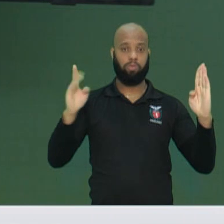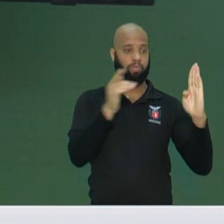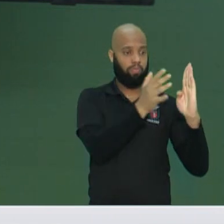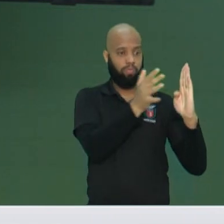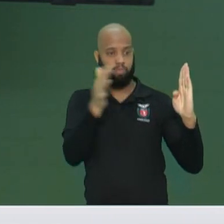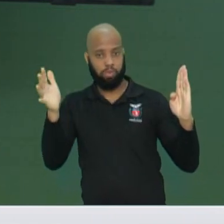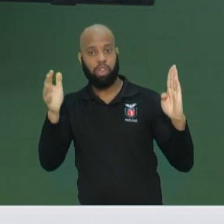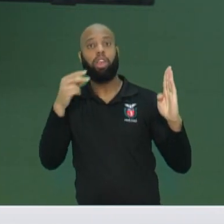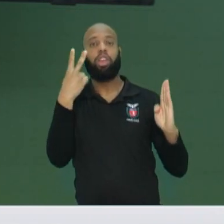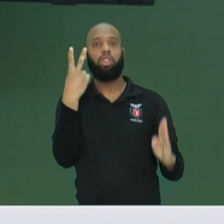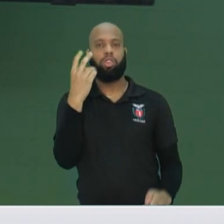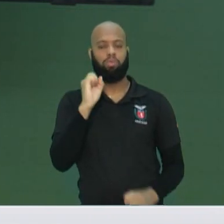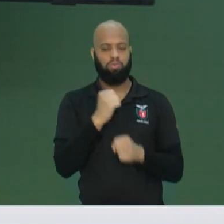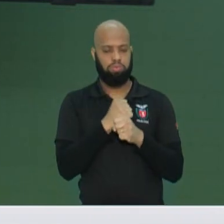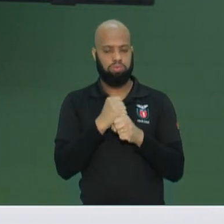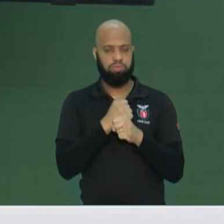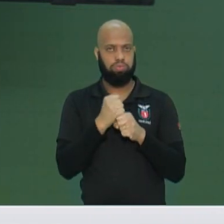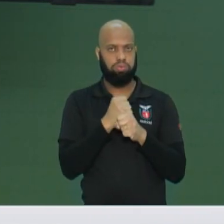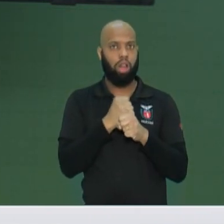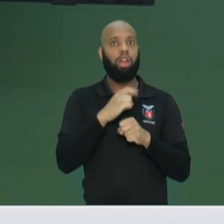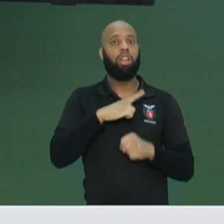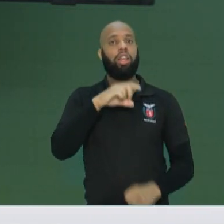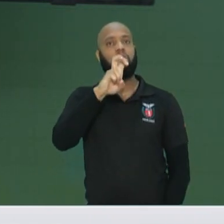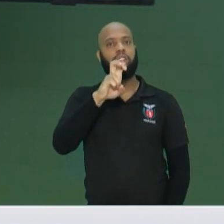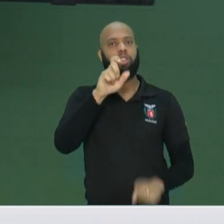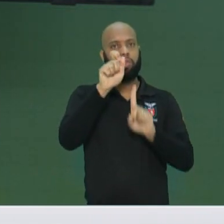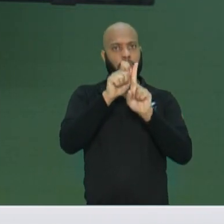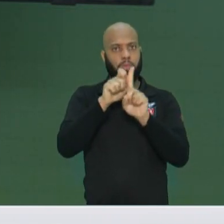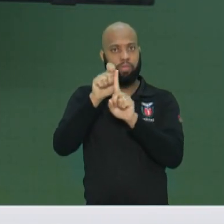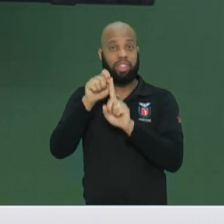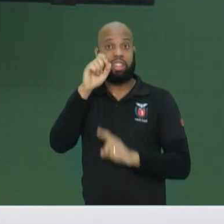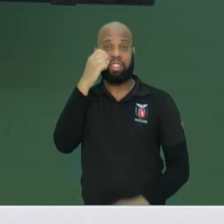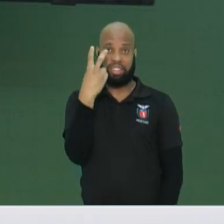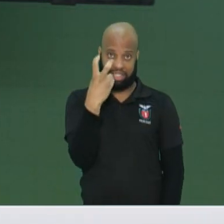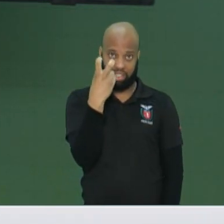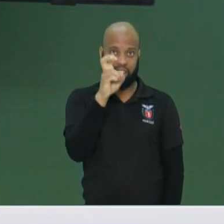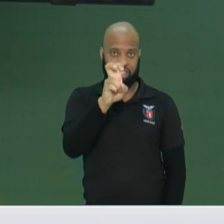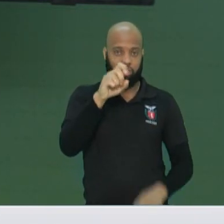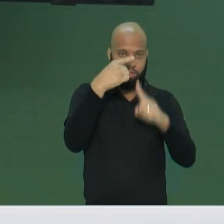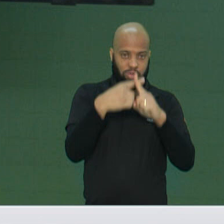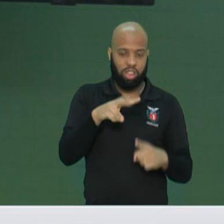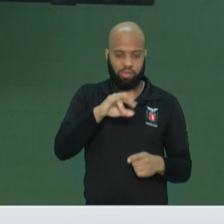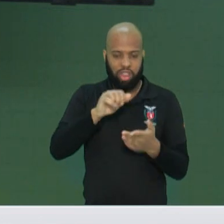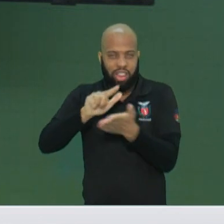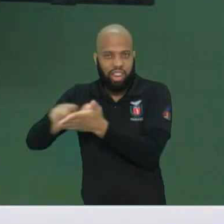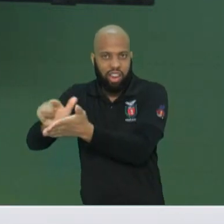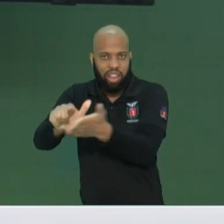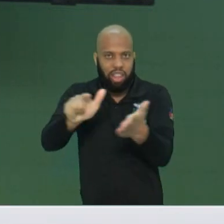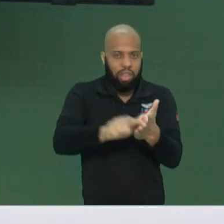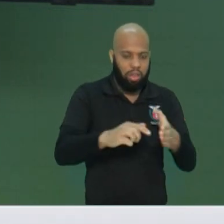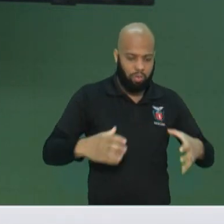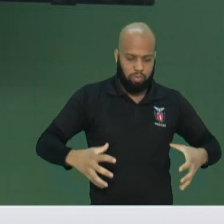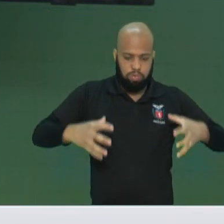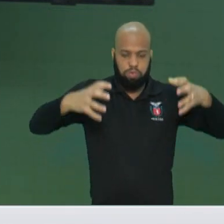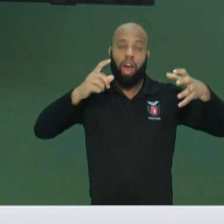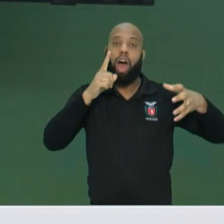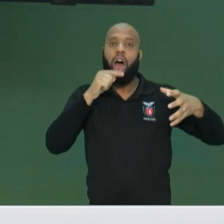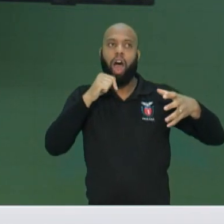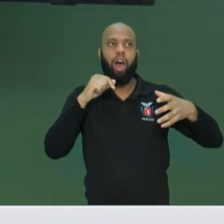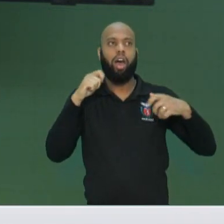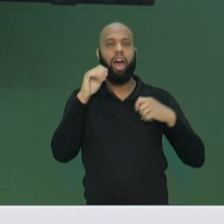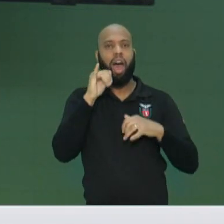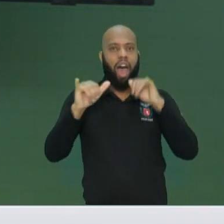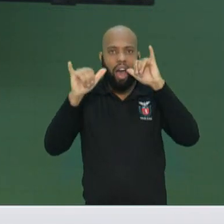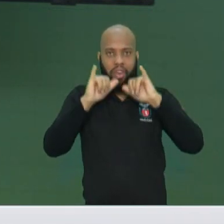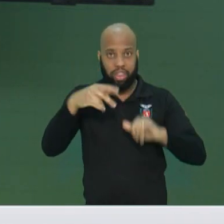anos, do começo ao fim. Então, são 5 vezes que precisa limpar a caixa d'água. Avisa o povo aí em casa para que a gente